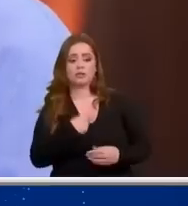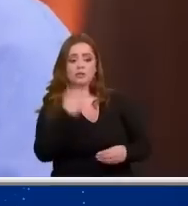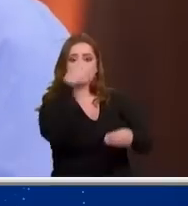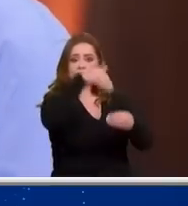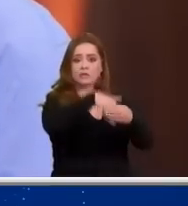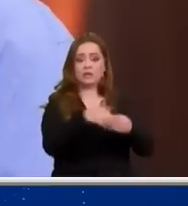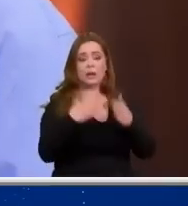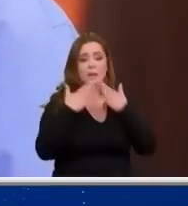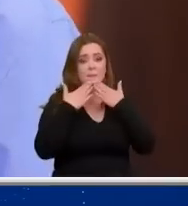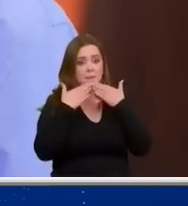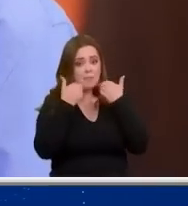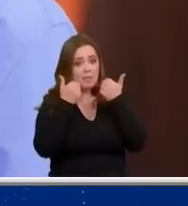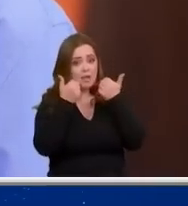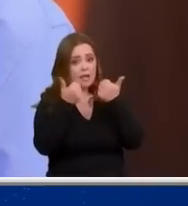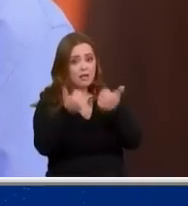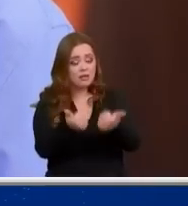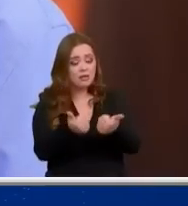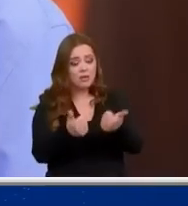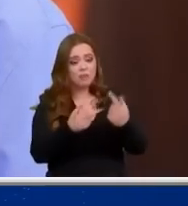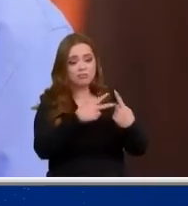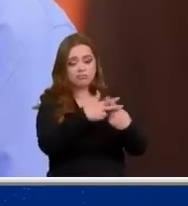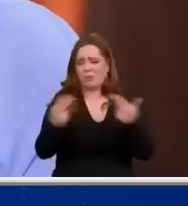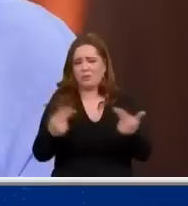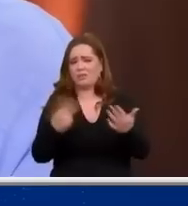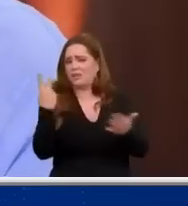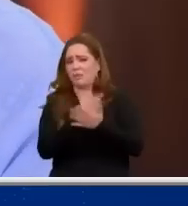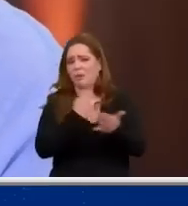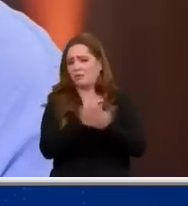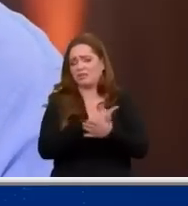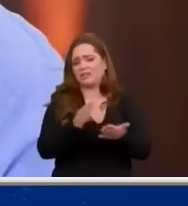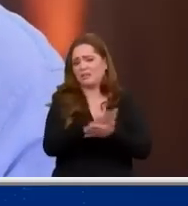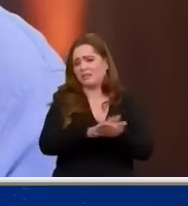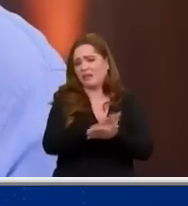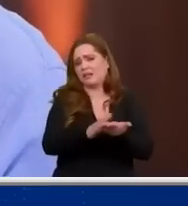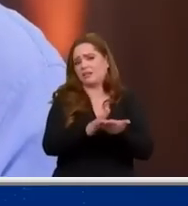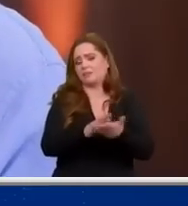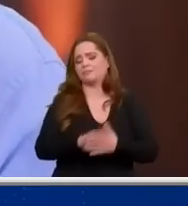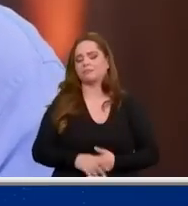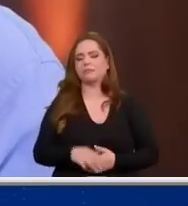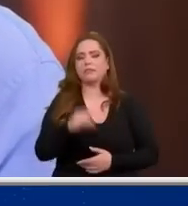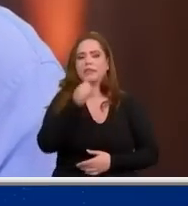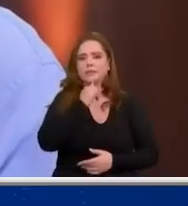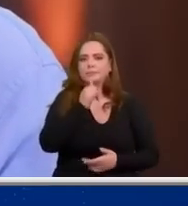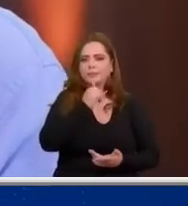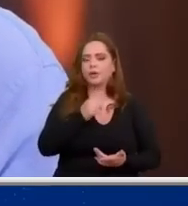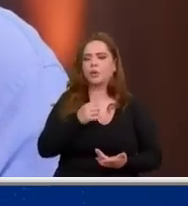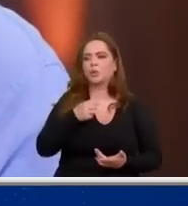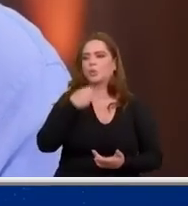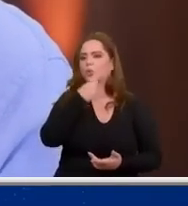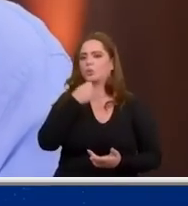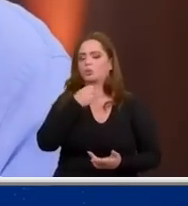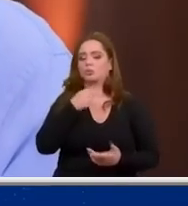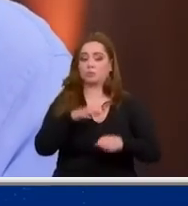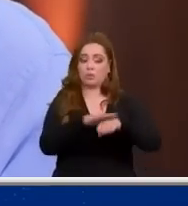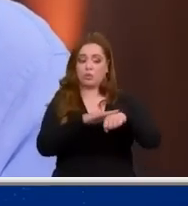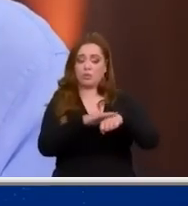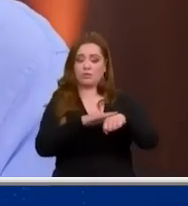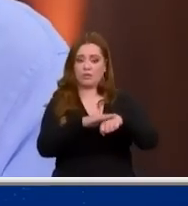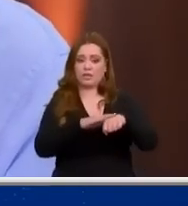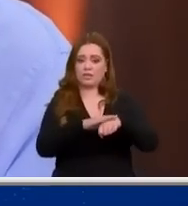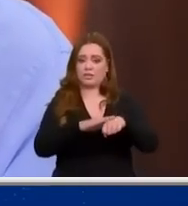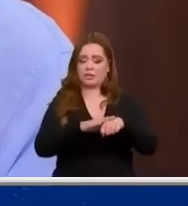quando se controla o congresso e quando se controla o orçamento bilionário